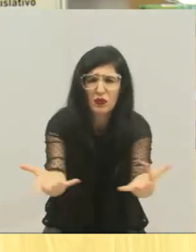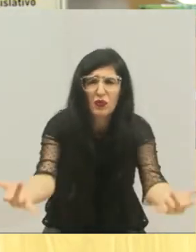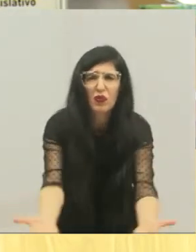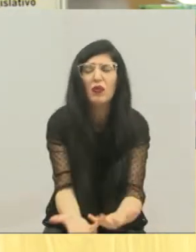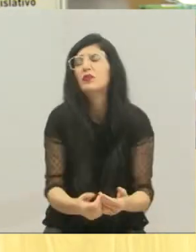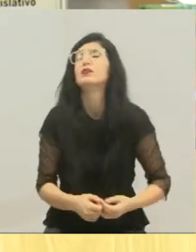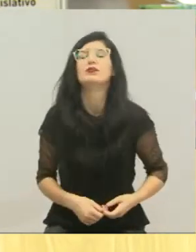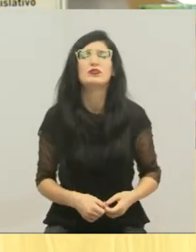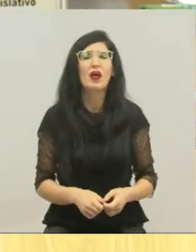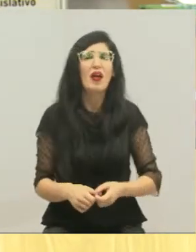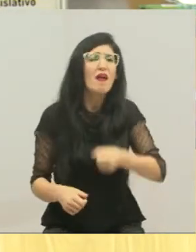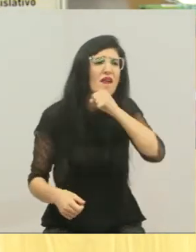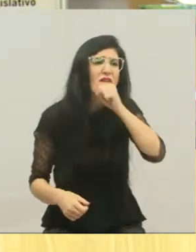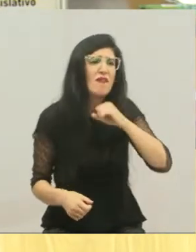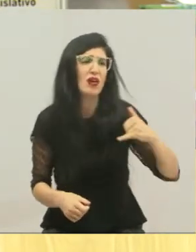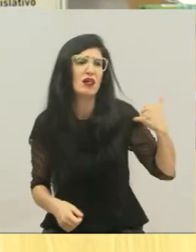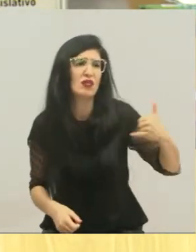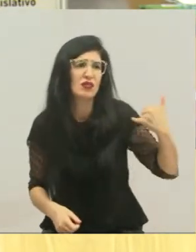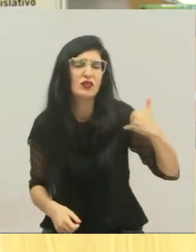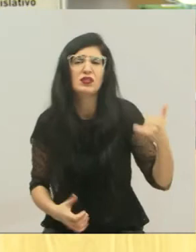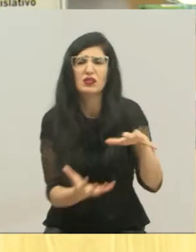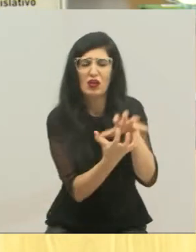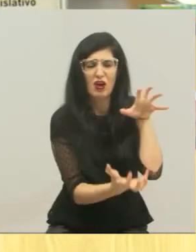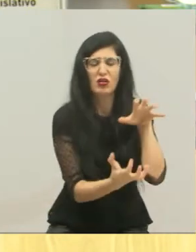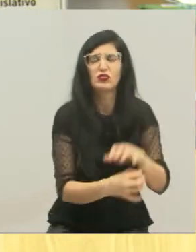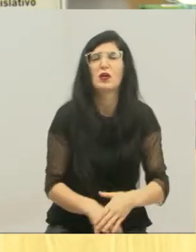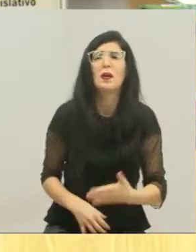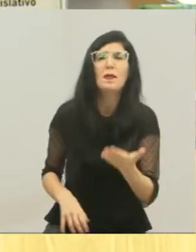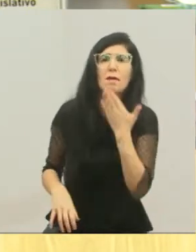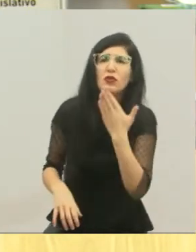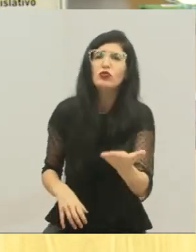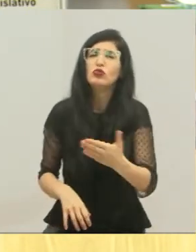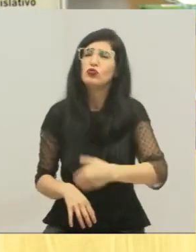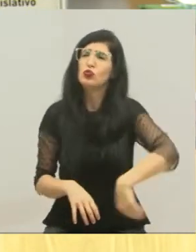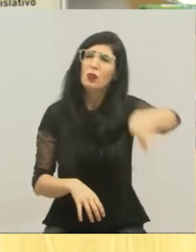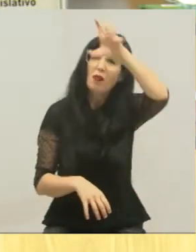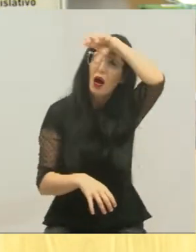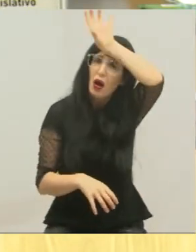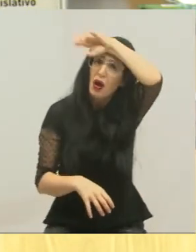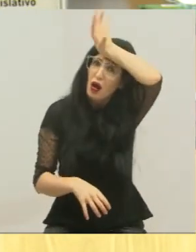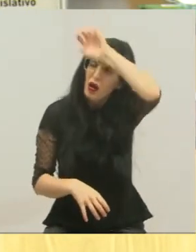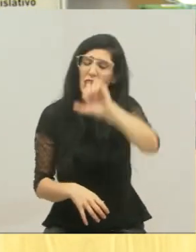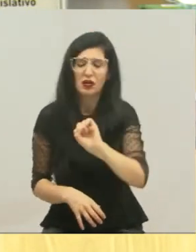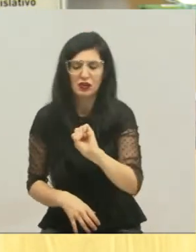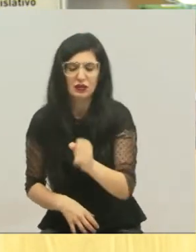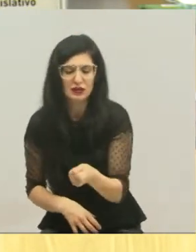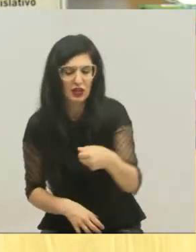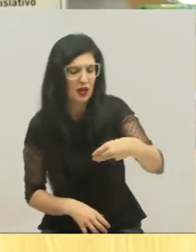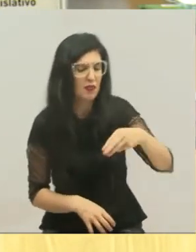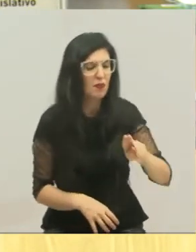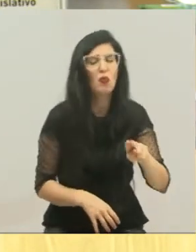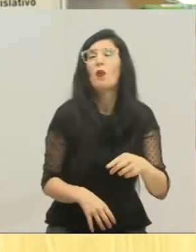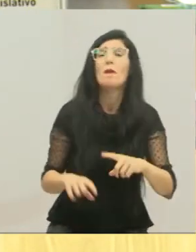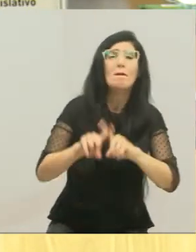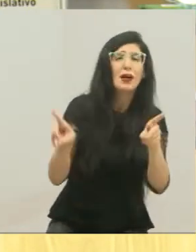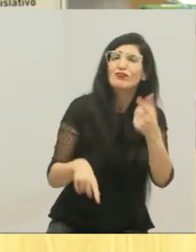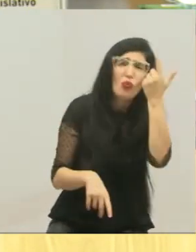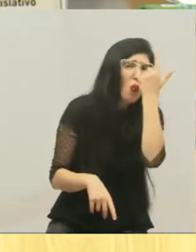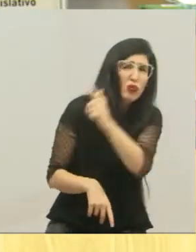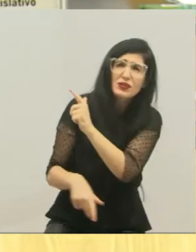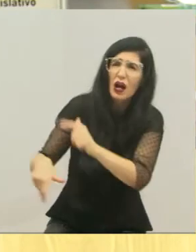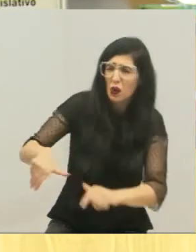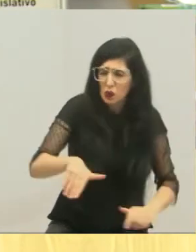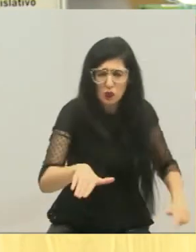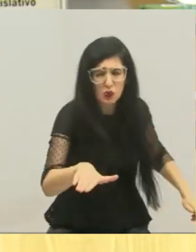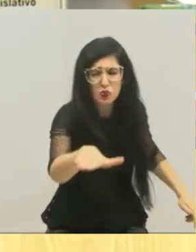que também não consegue chegar com o veículo até a casa por conta dessa valeta, que só aumenta a cada dia aproximando